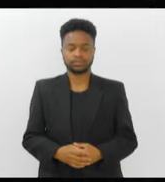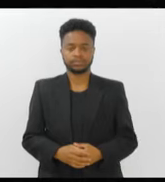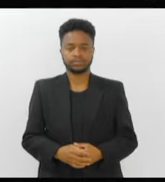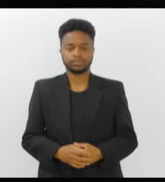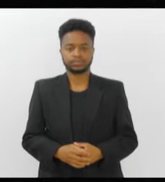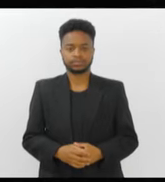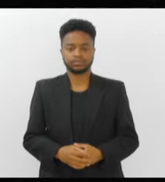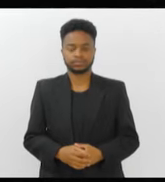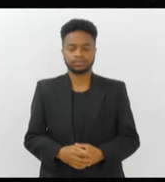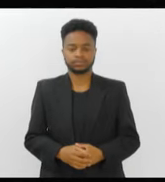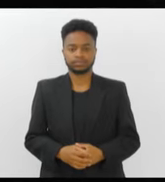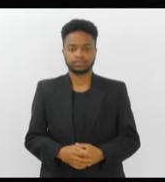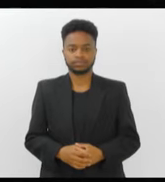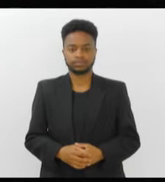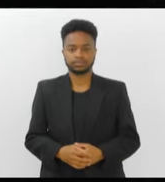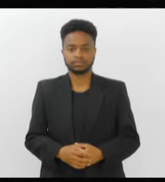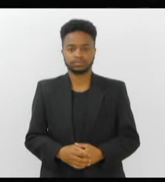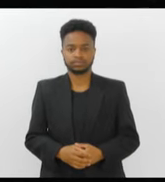auditivos.